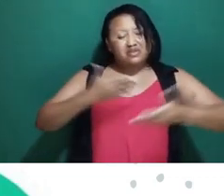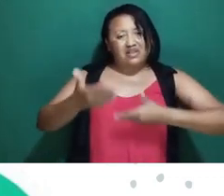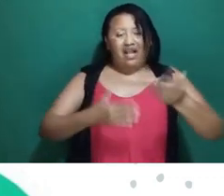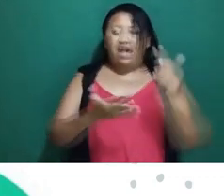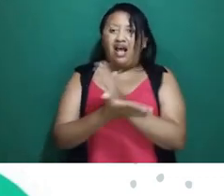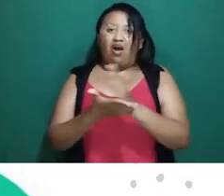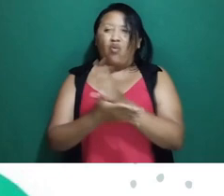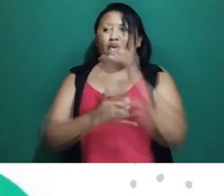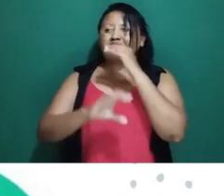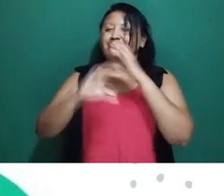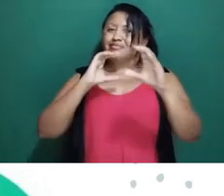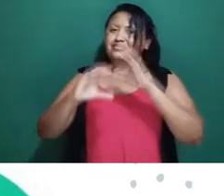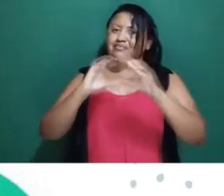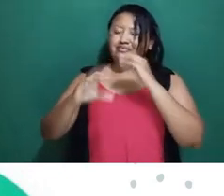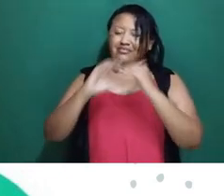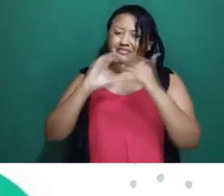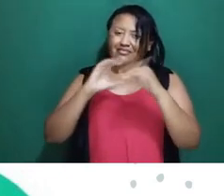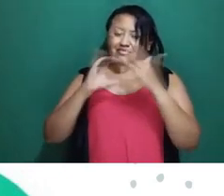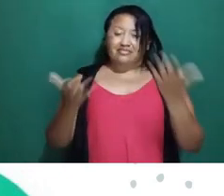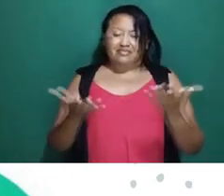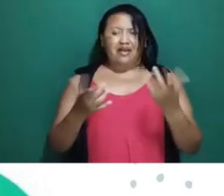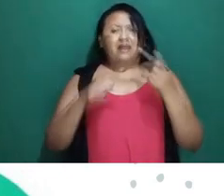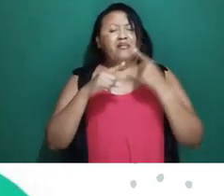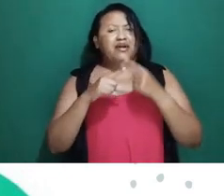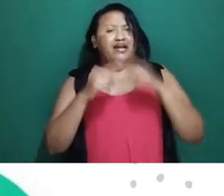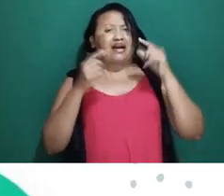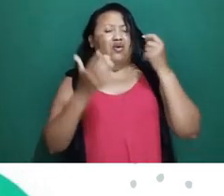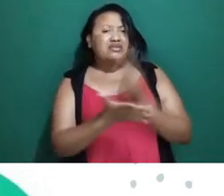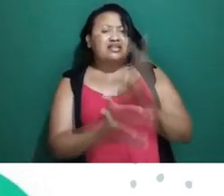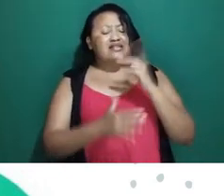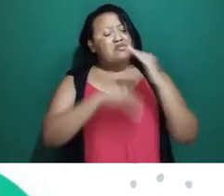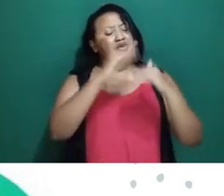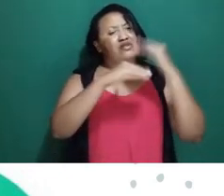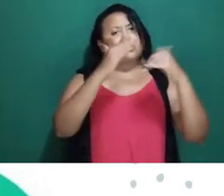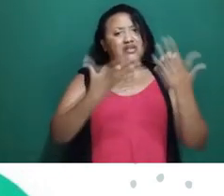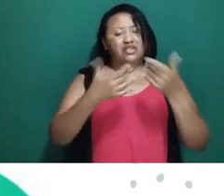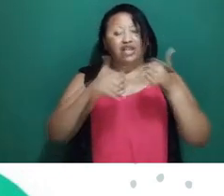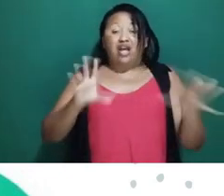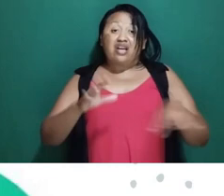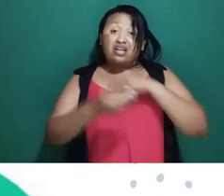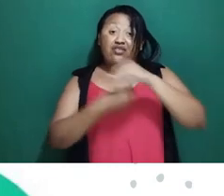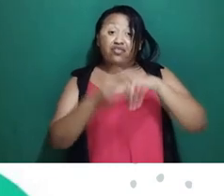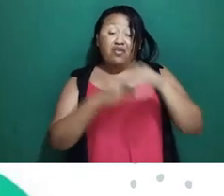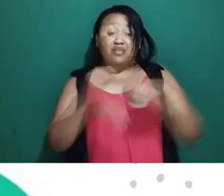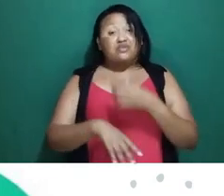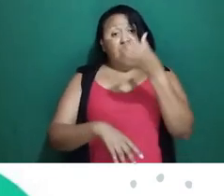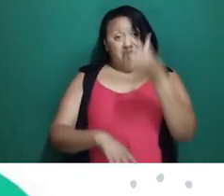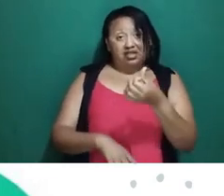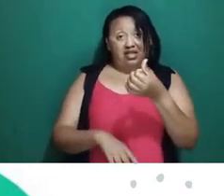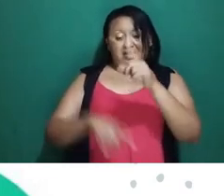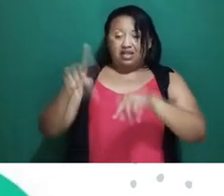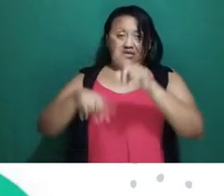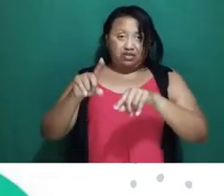alguma mensagem e para que isso haja nesse processo estão envolvidos sem elementos